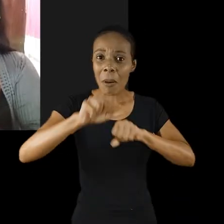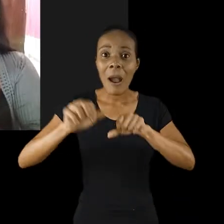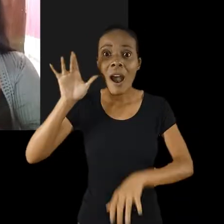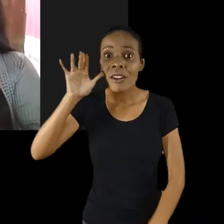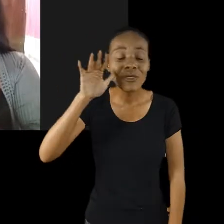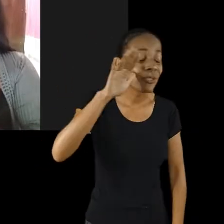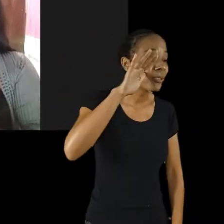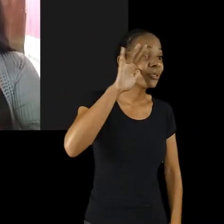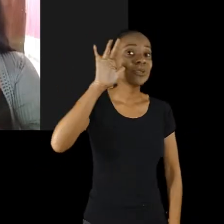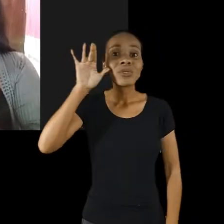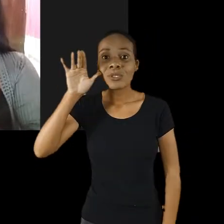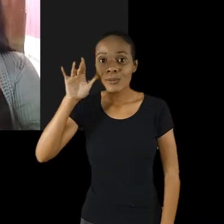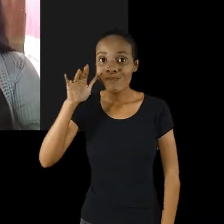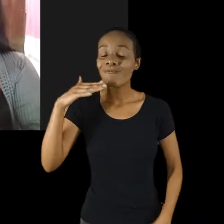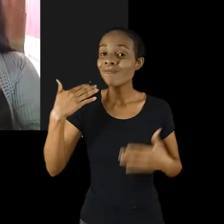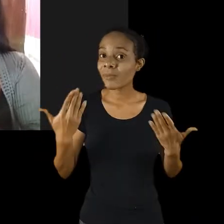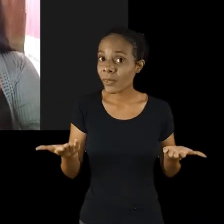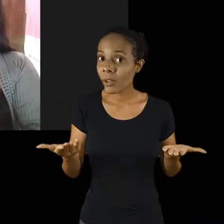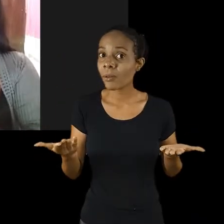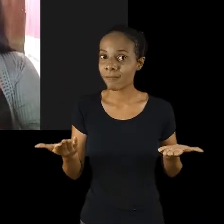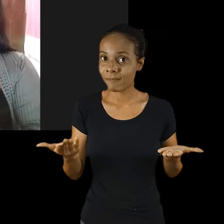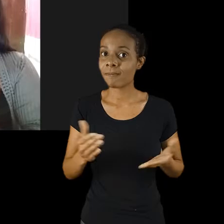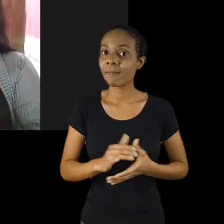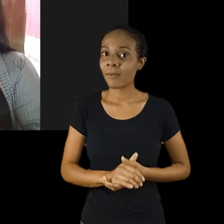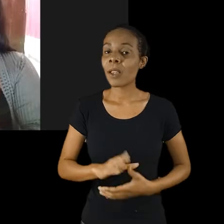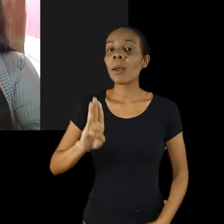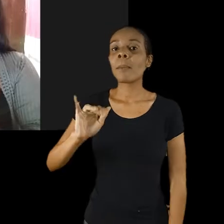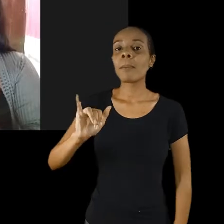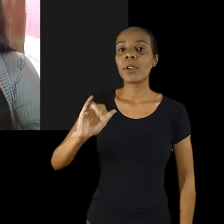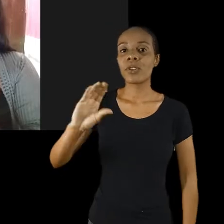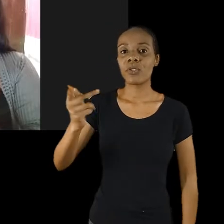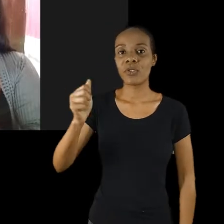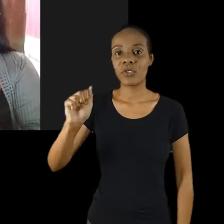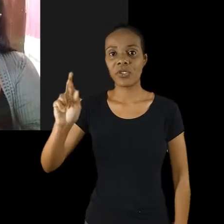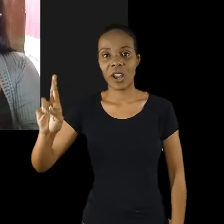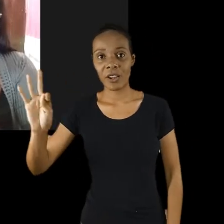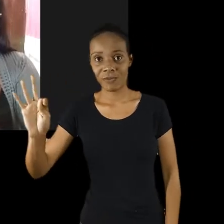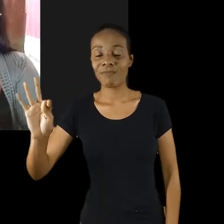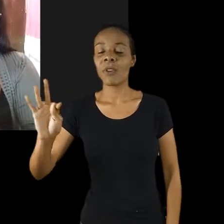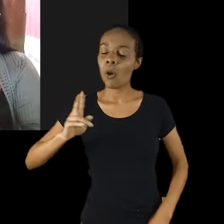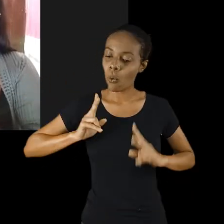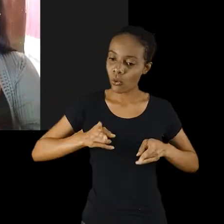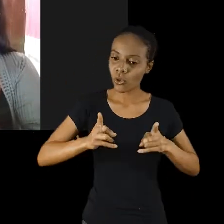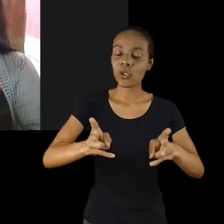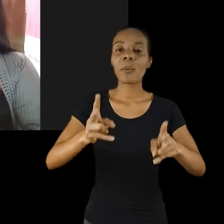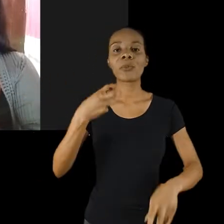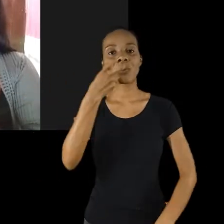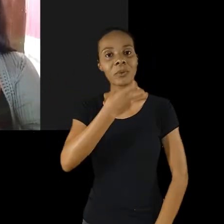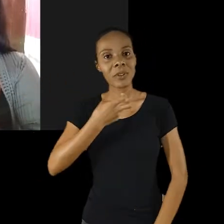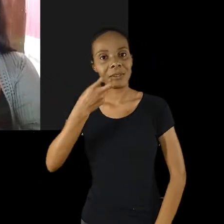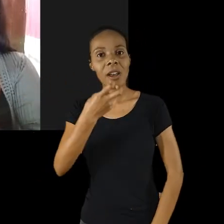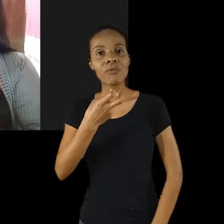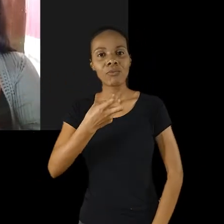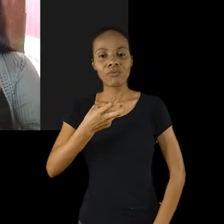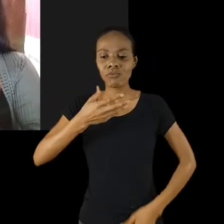Então, minha irmã, Bichart, seguimos com essa oralidade em ritmo de cura,